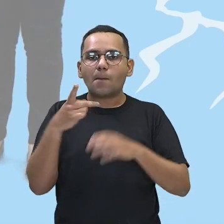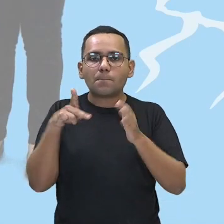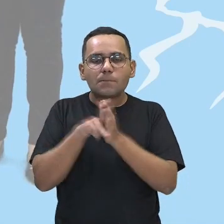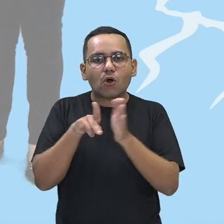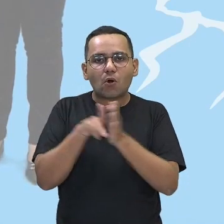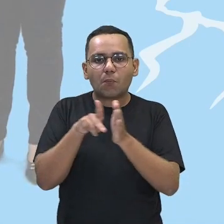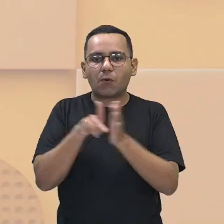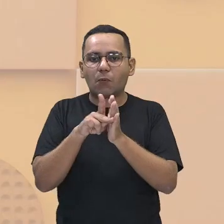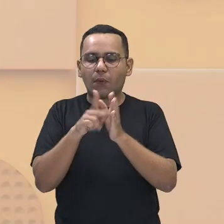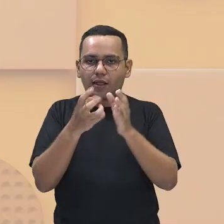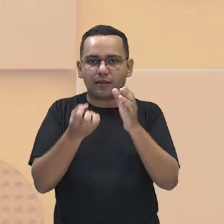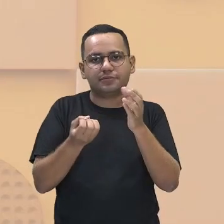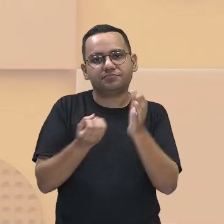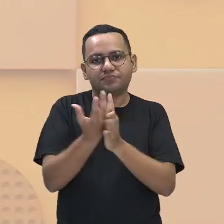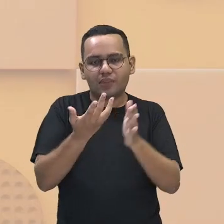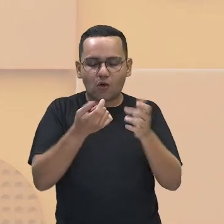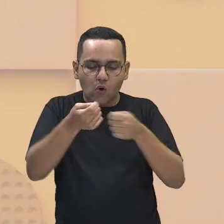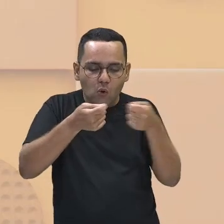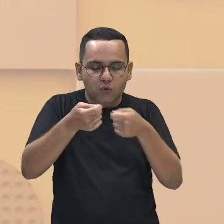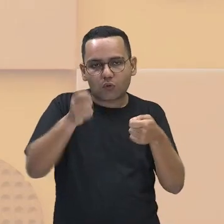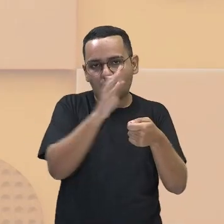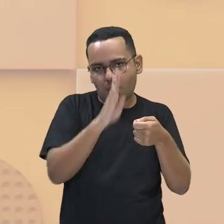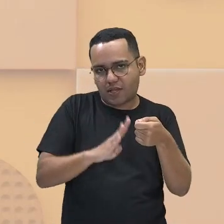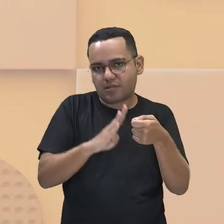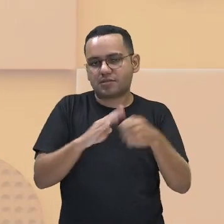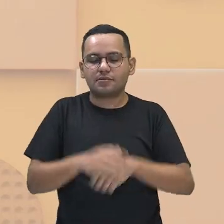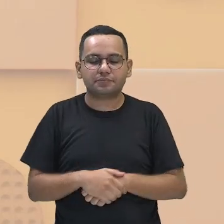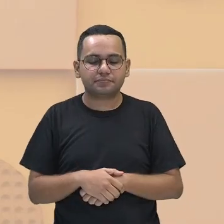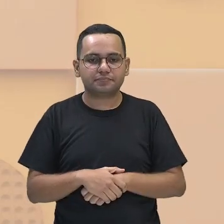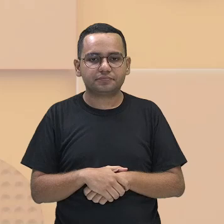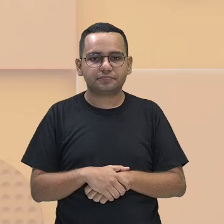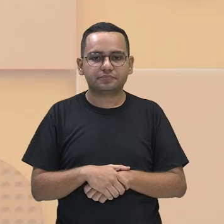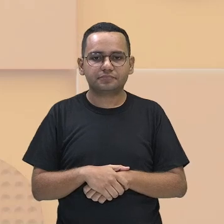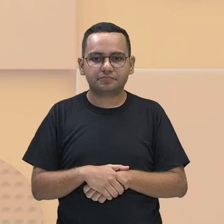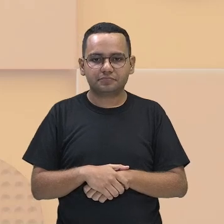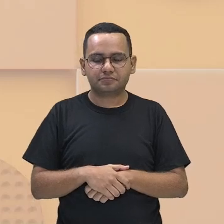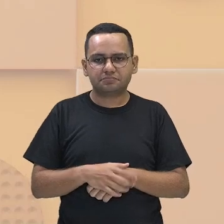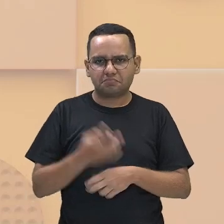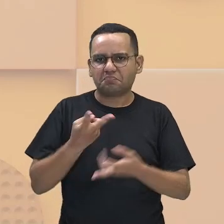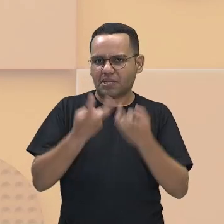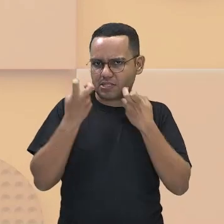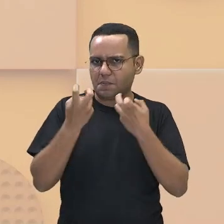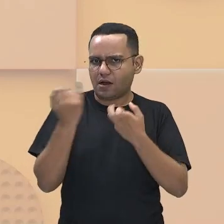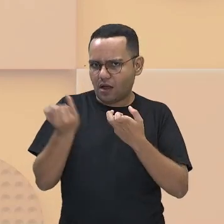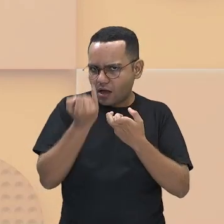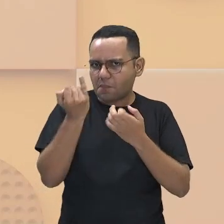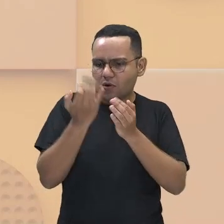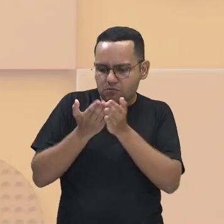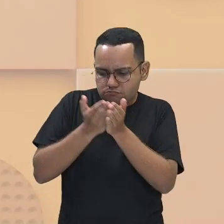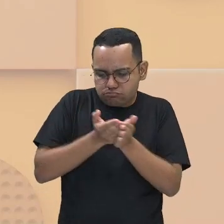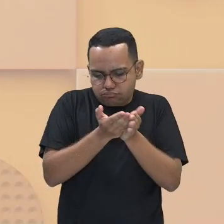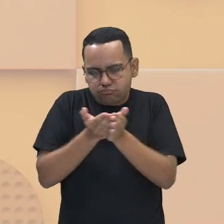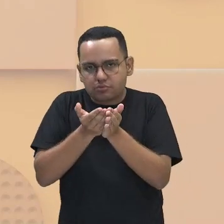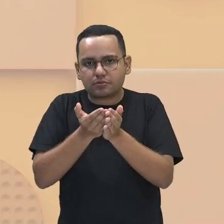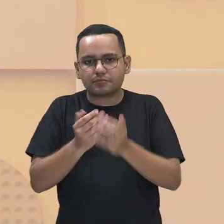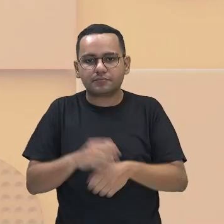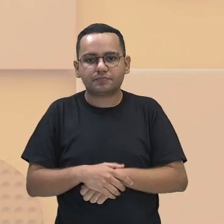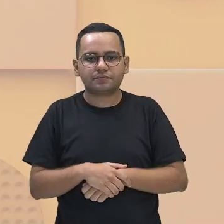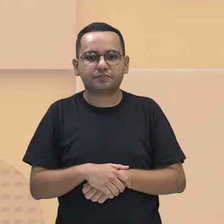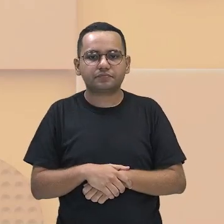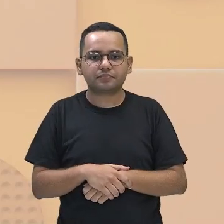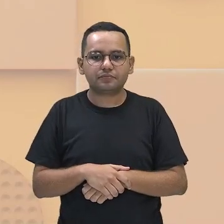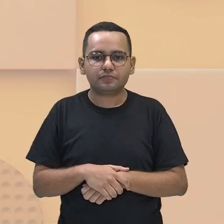formava. Então, vocês perceberam a importância da expedição de Pedro Teixeira? Foi ali um momento de reconhecimento